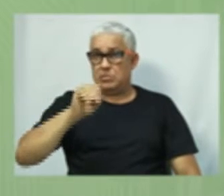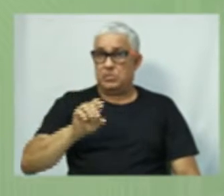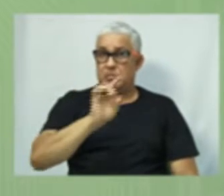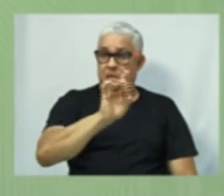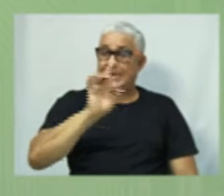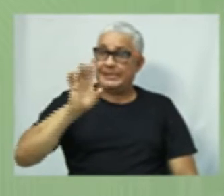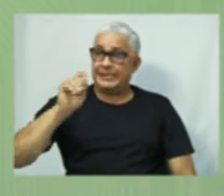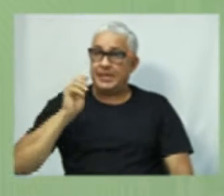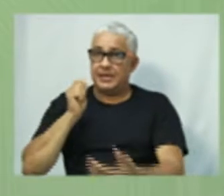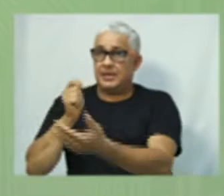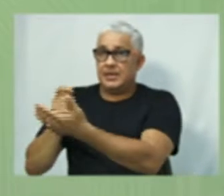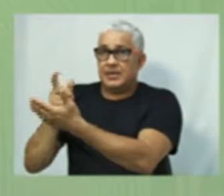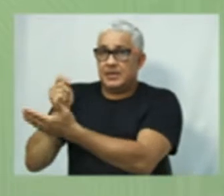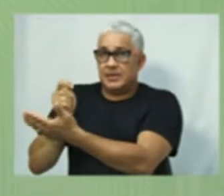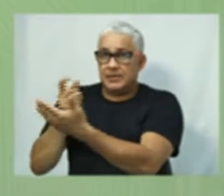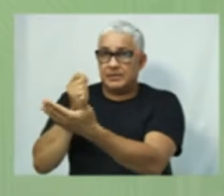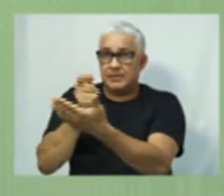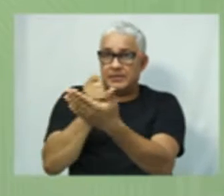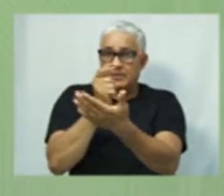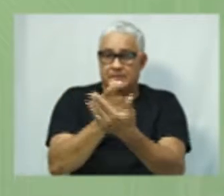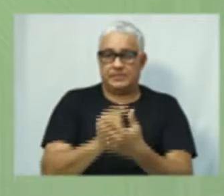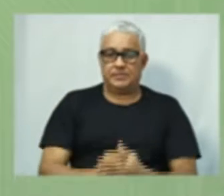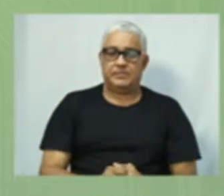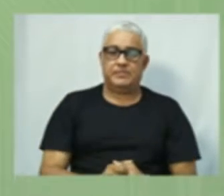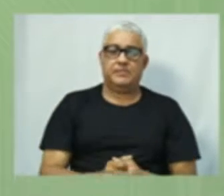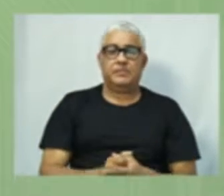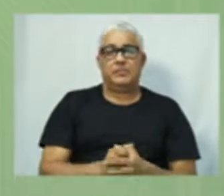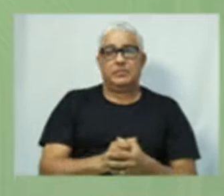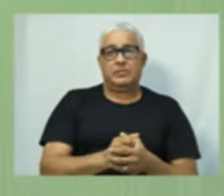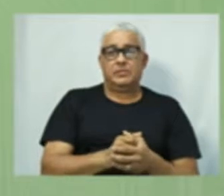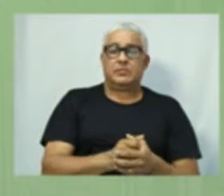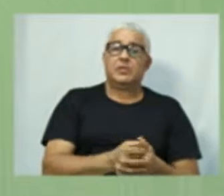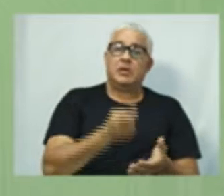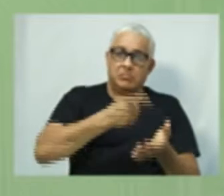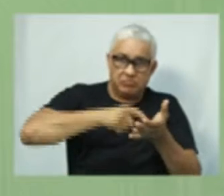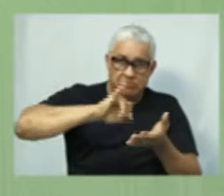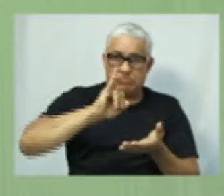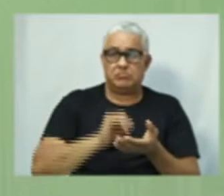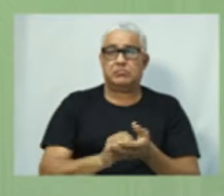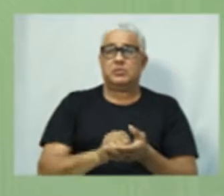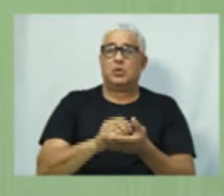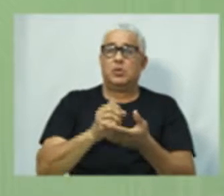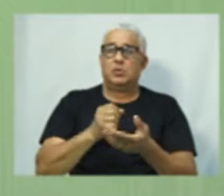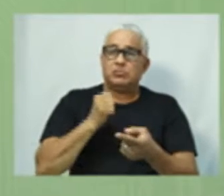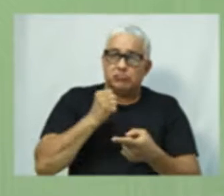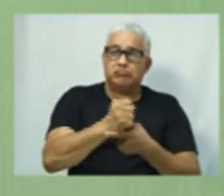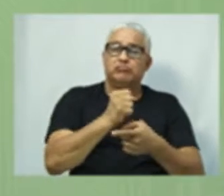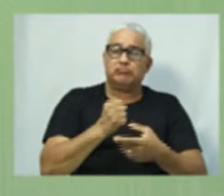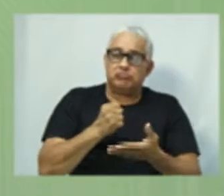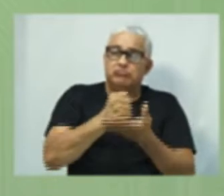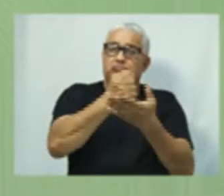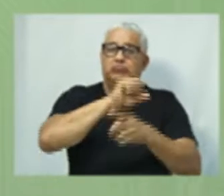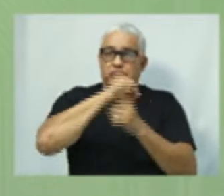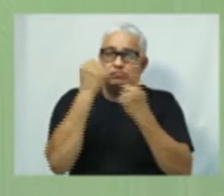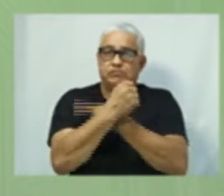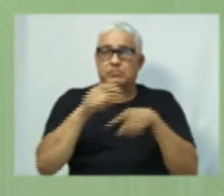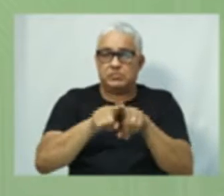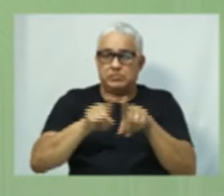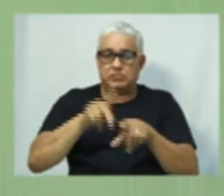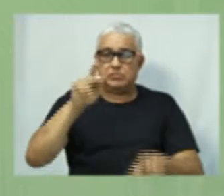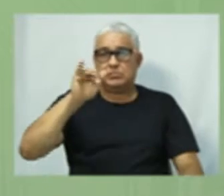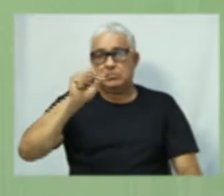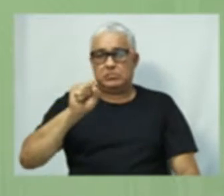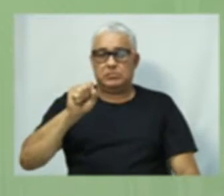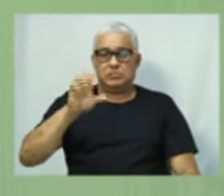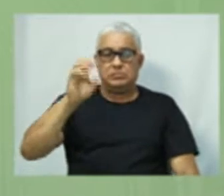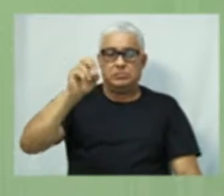um desses itens. Olha, imposto de renda e a contribuição social, assim como o PIS e COFINS. cada um